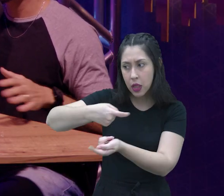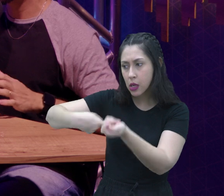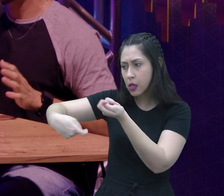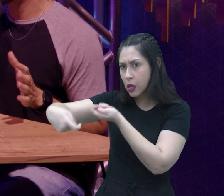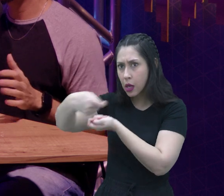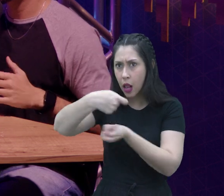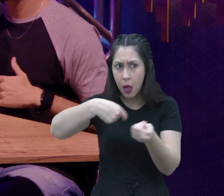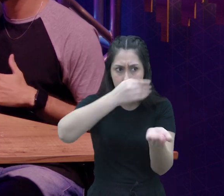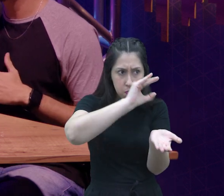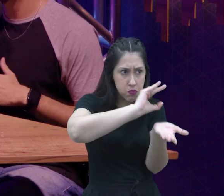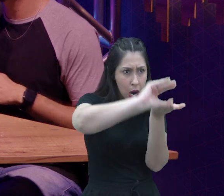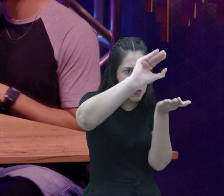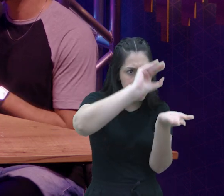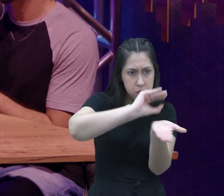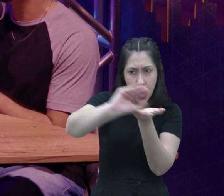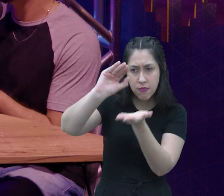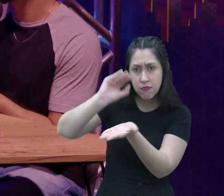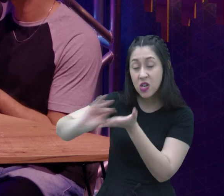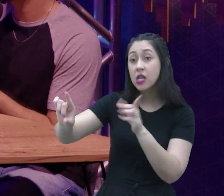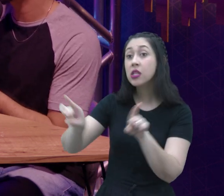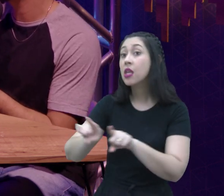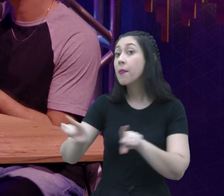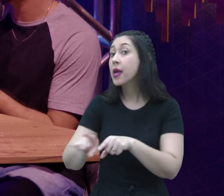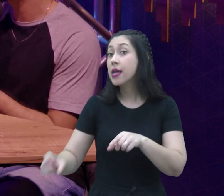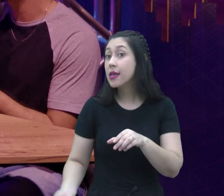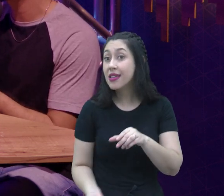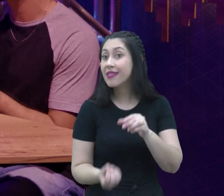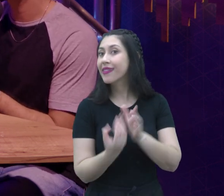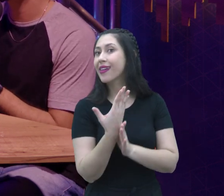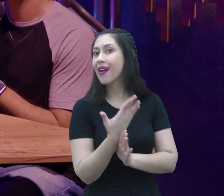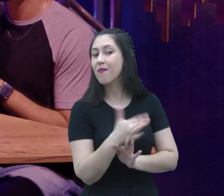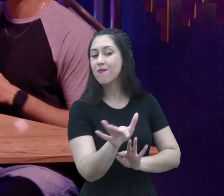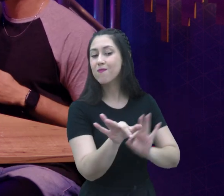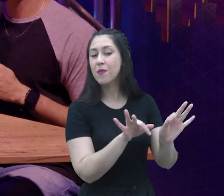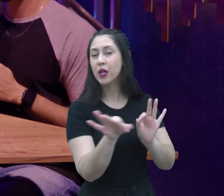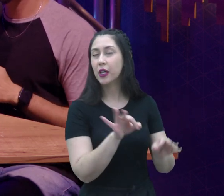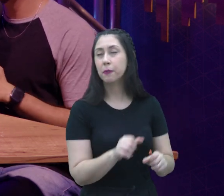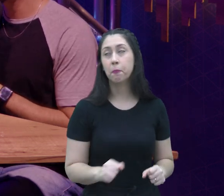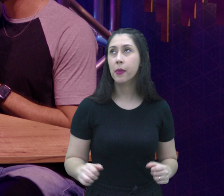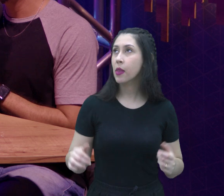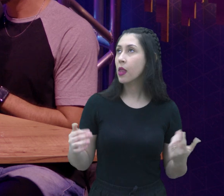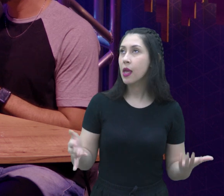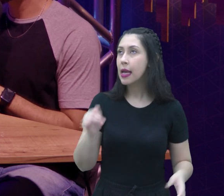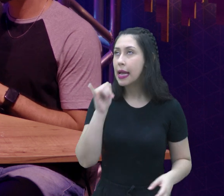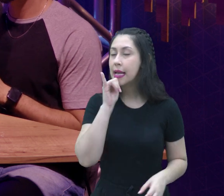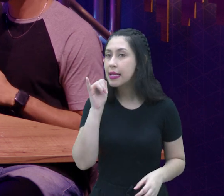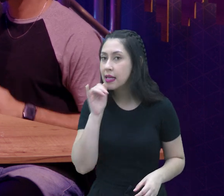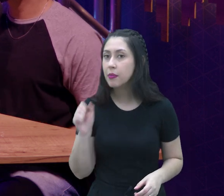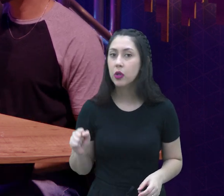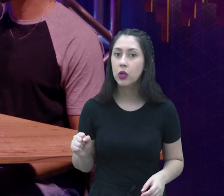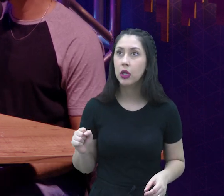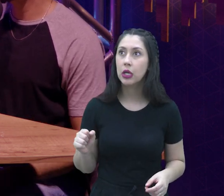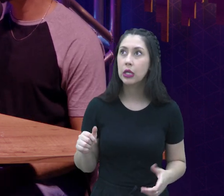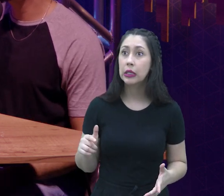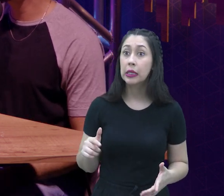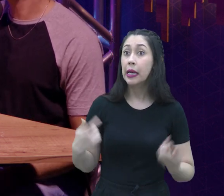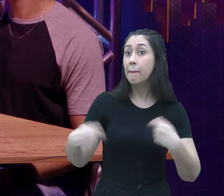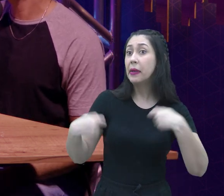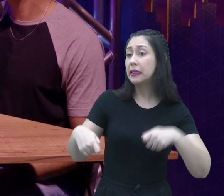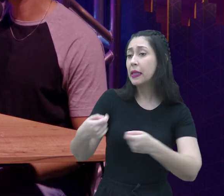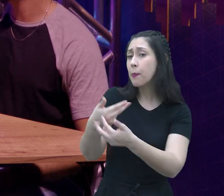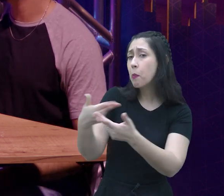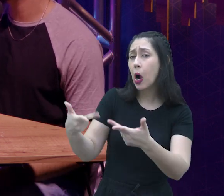né? Essa destinação de verba, ela cria também alguns programas, então, tá precisando de alguma coisa